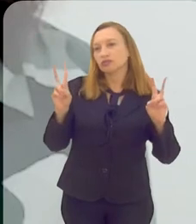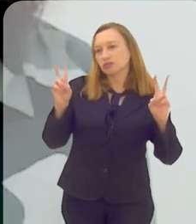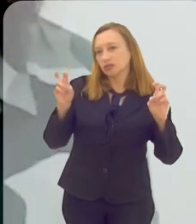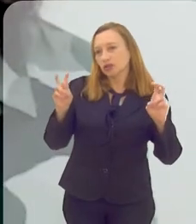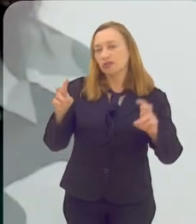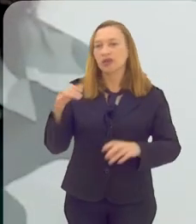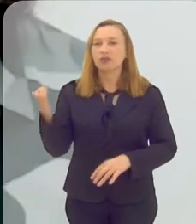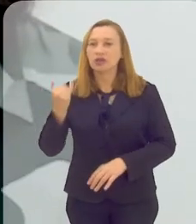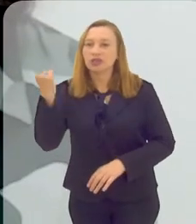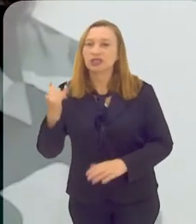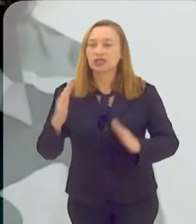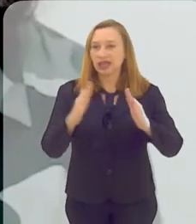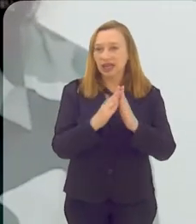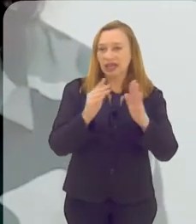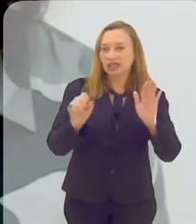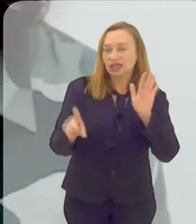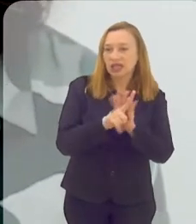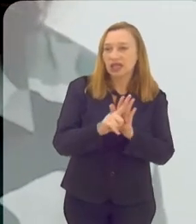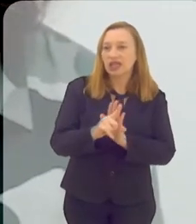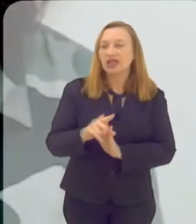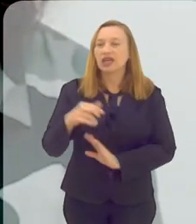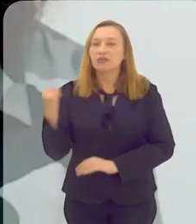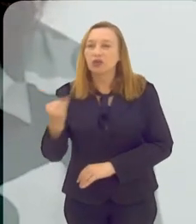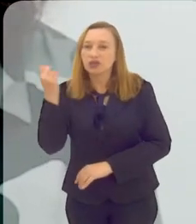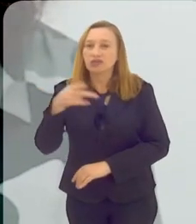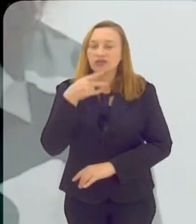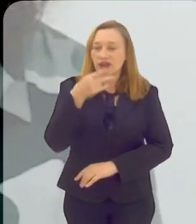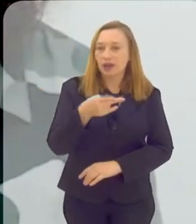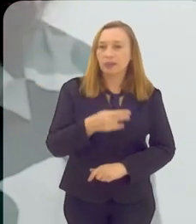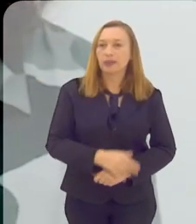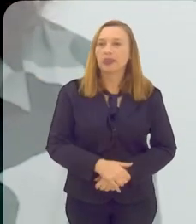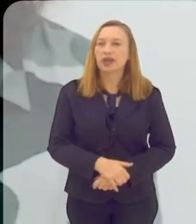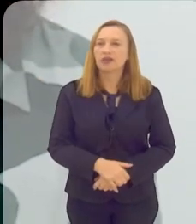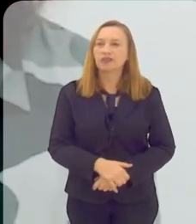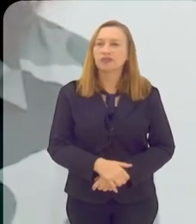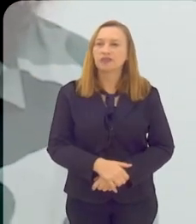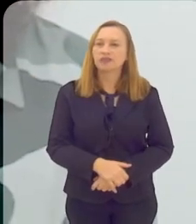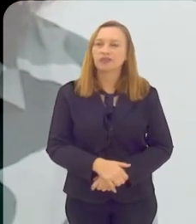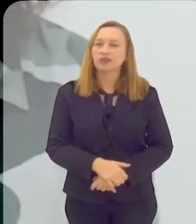importante aí, né? A gente está numa casa legislativa, então sempre vale a pena ressaltar.